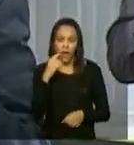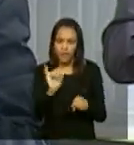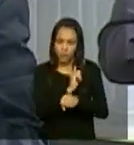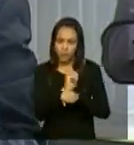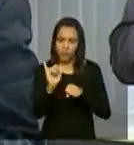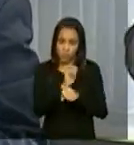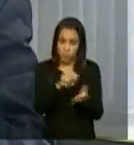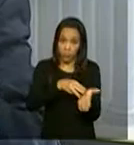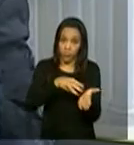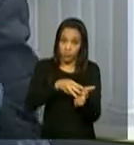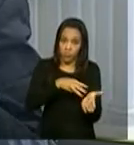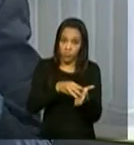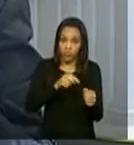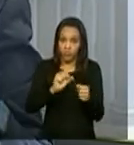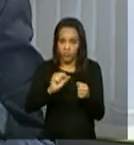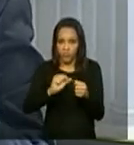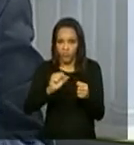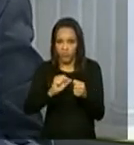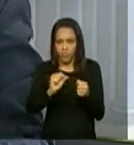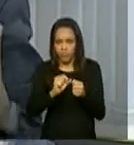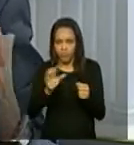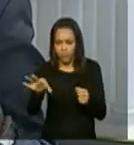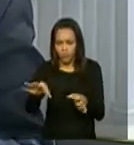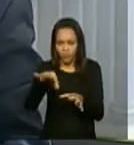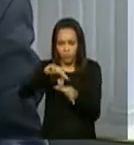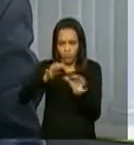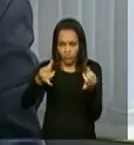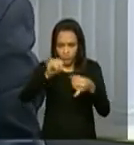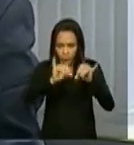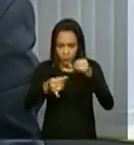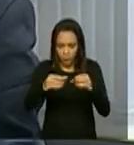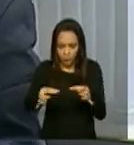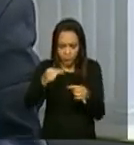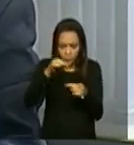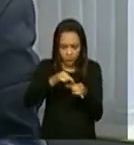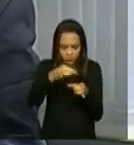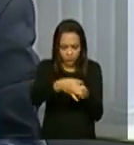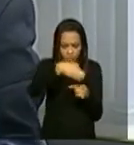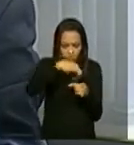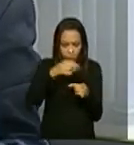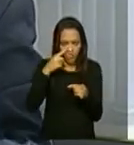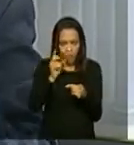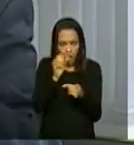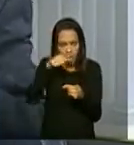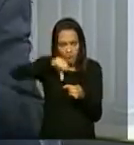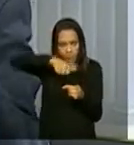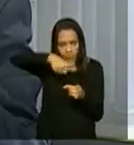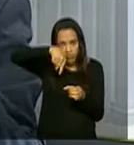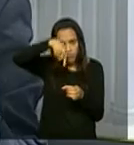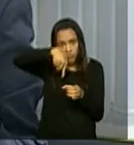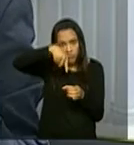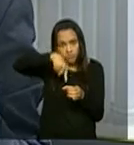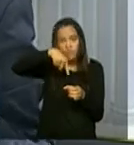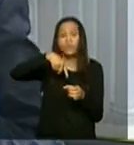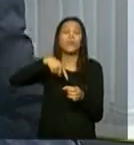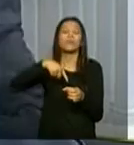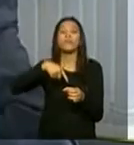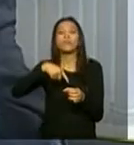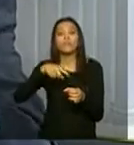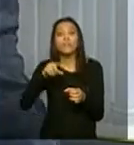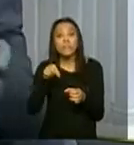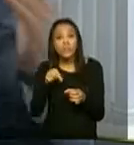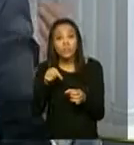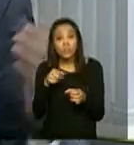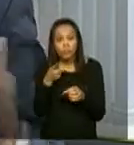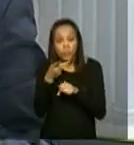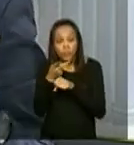princípio da lista de substâncias que ele adquire suspeita é o movimento que não se ficou por essas substâncias e se